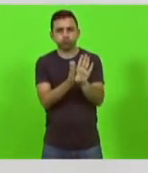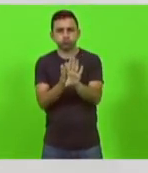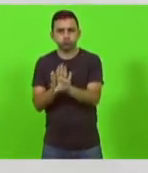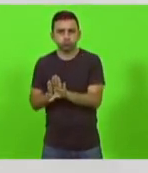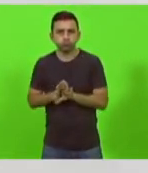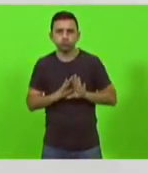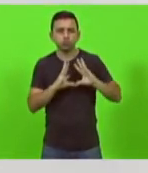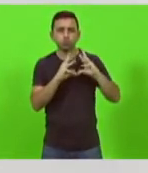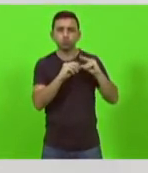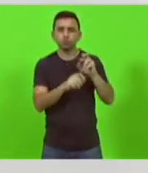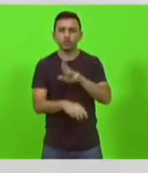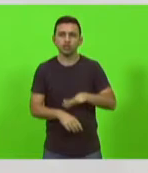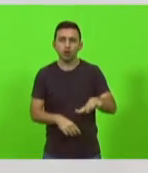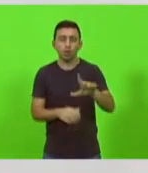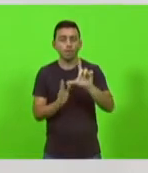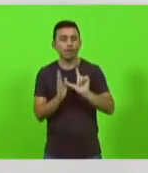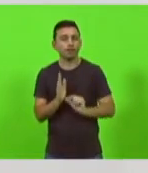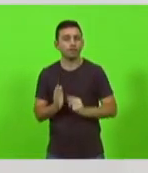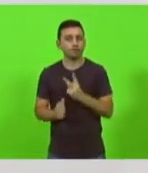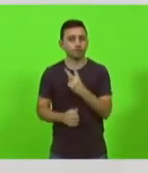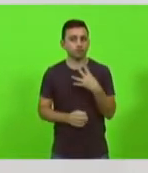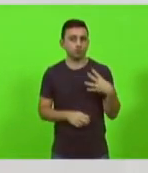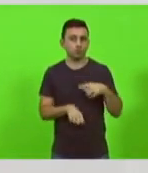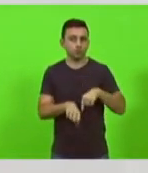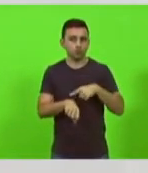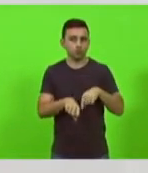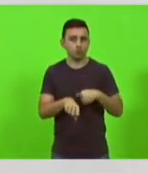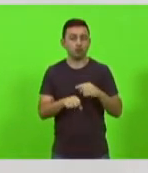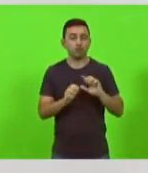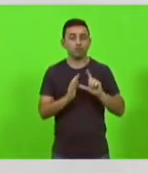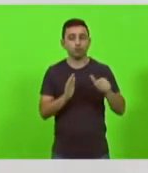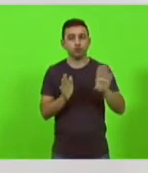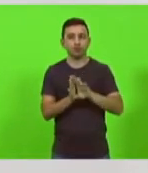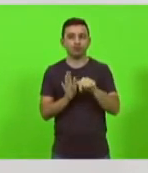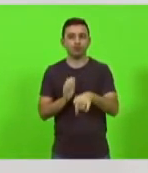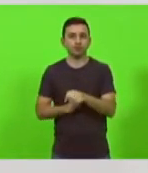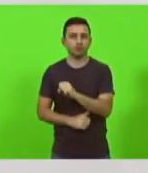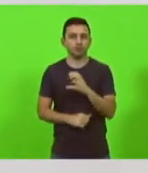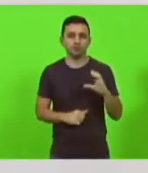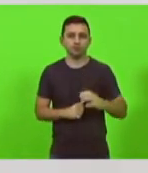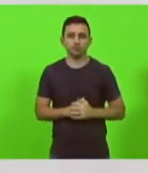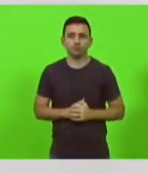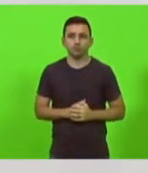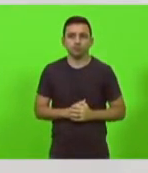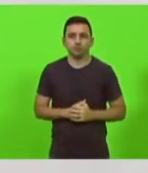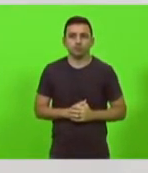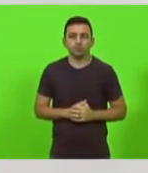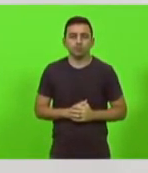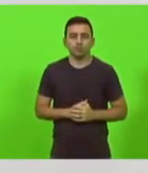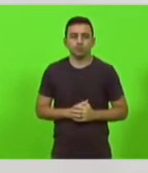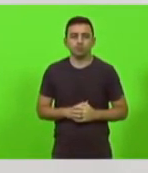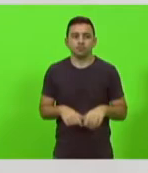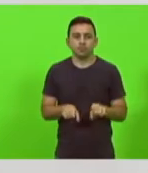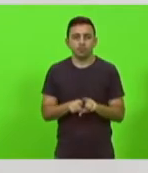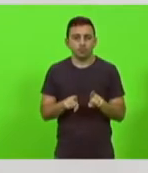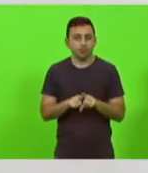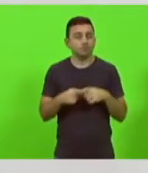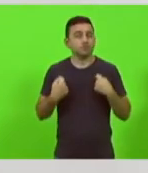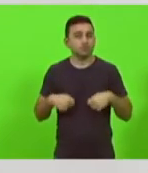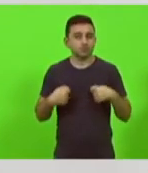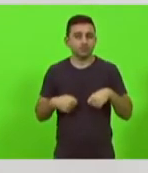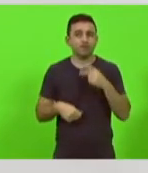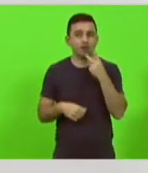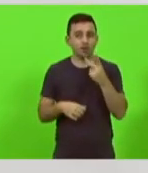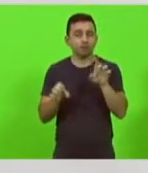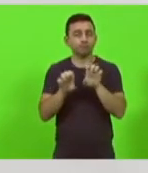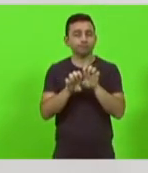24 horas depois que chegaram ao estado. E, por fim, é preciso falar da